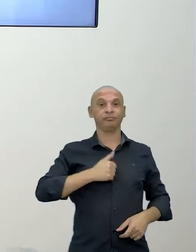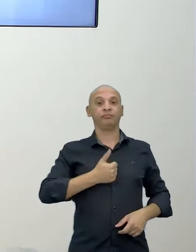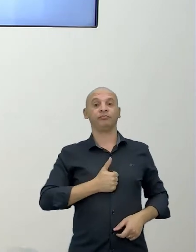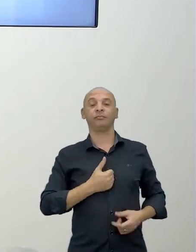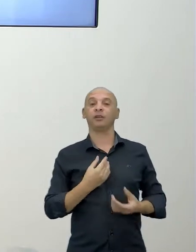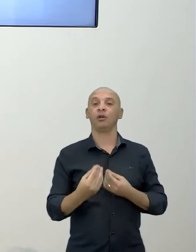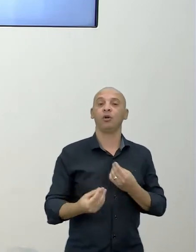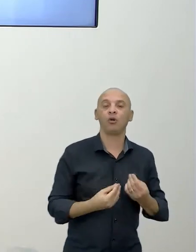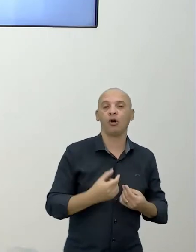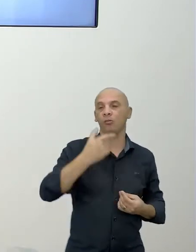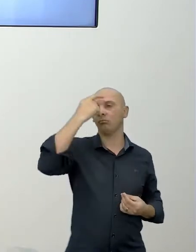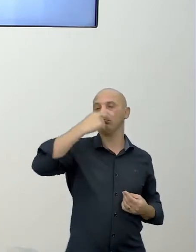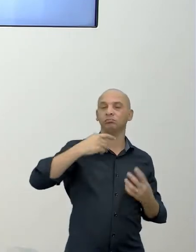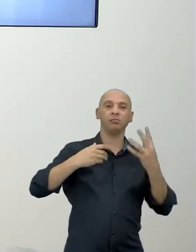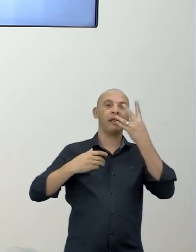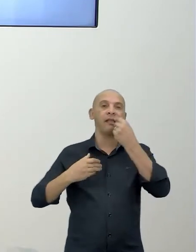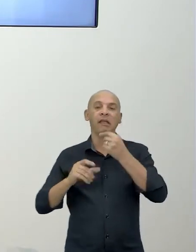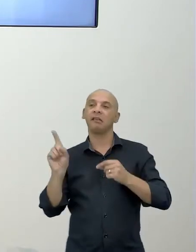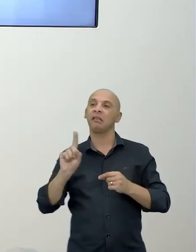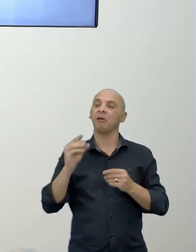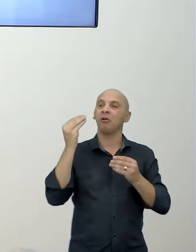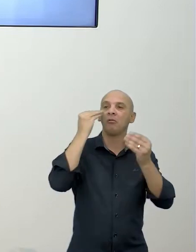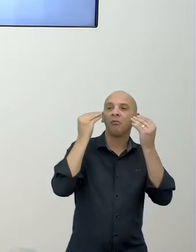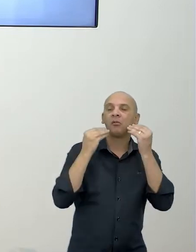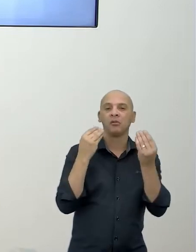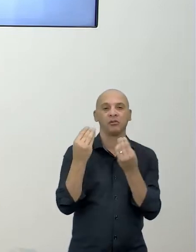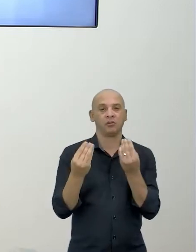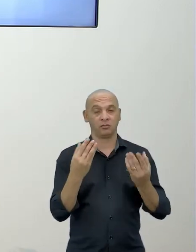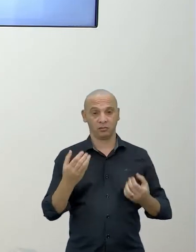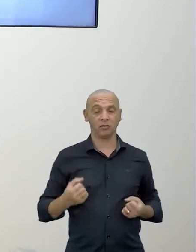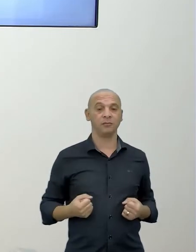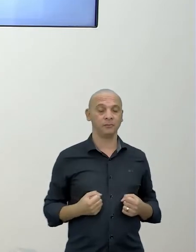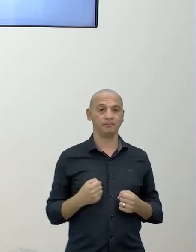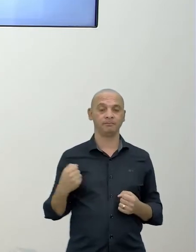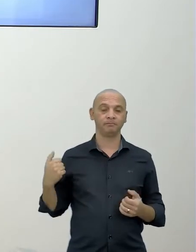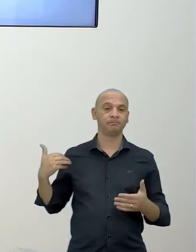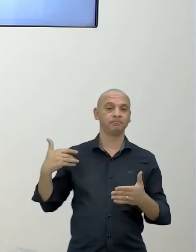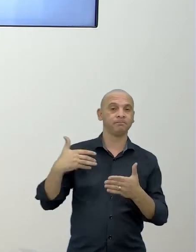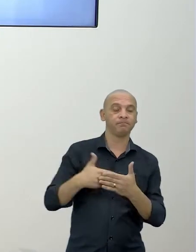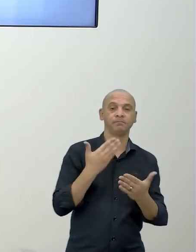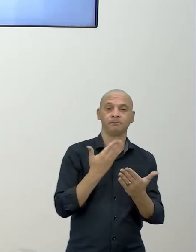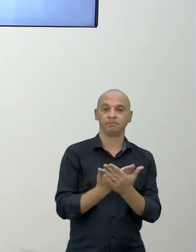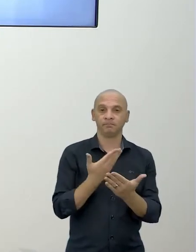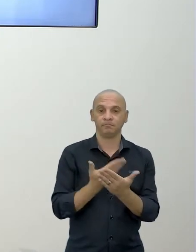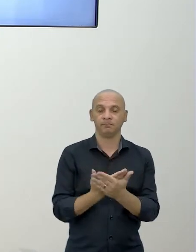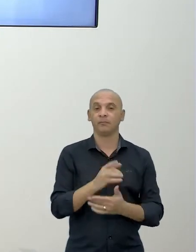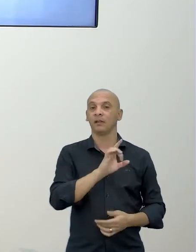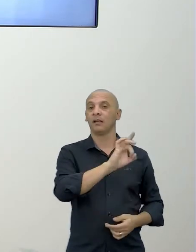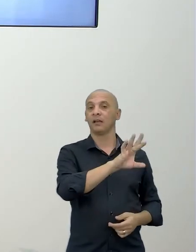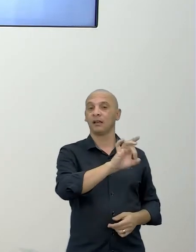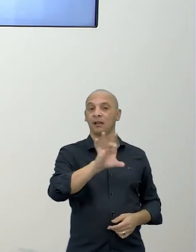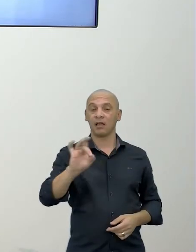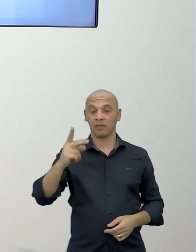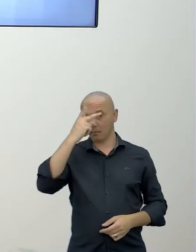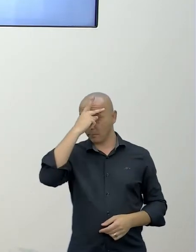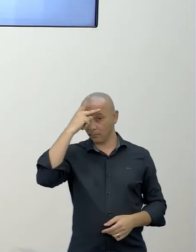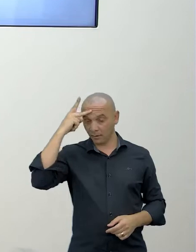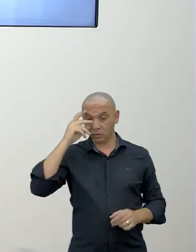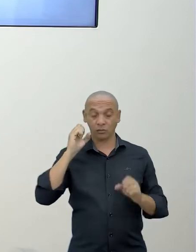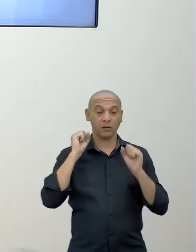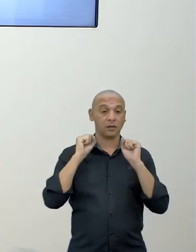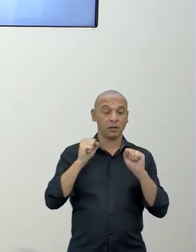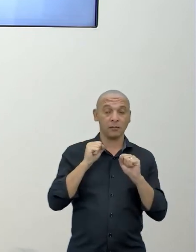sociais, que foi o que a gente falou sobre imagem, sobre nossa autoimagem, sobre padrões de beleza, padrões estéticos e tudo